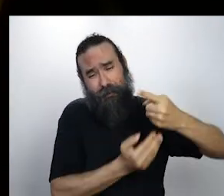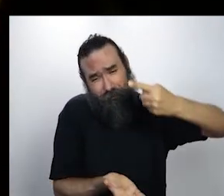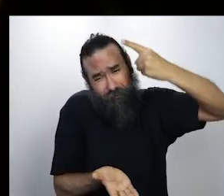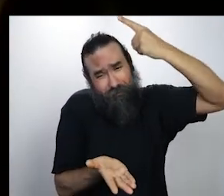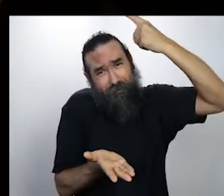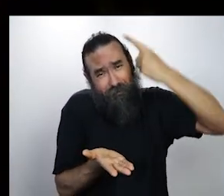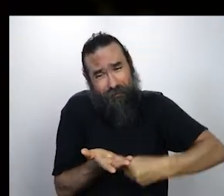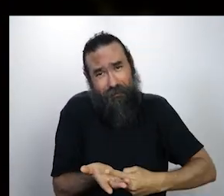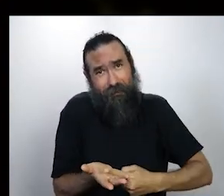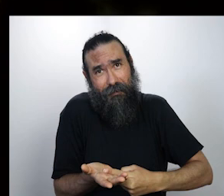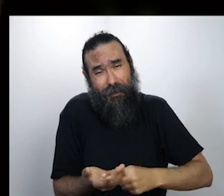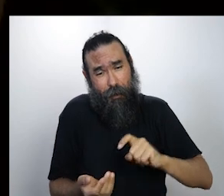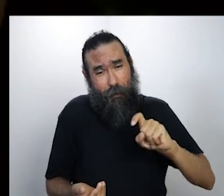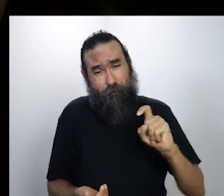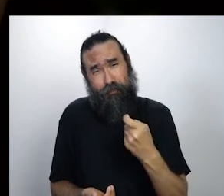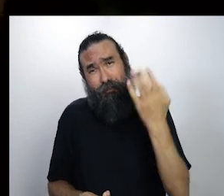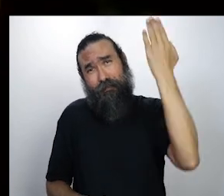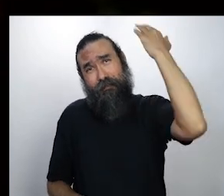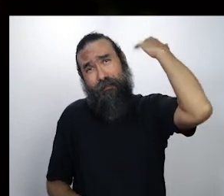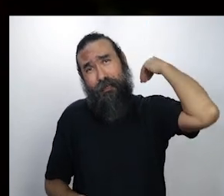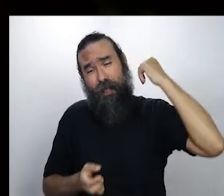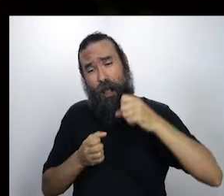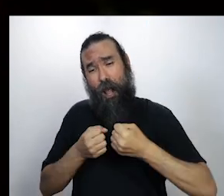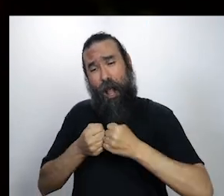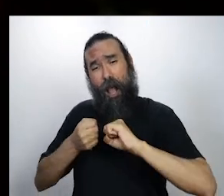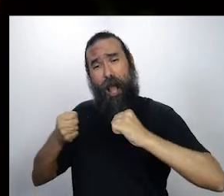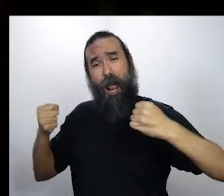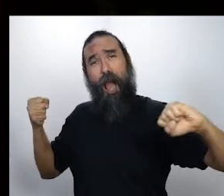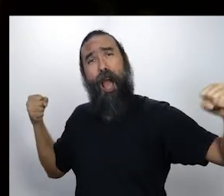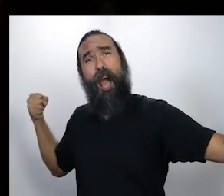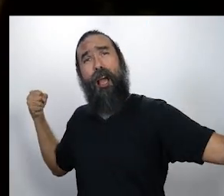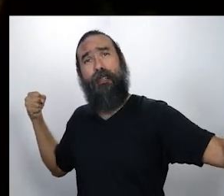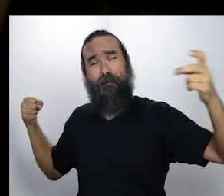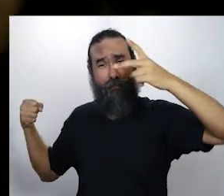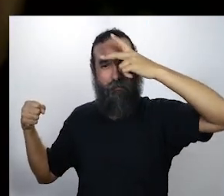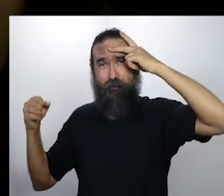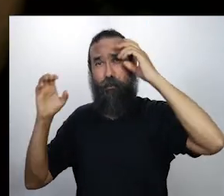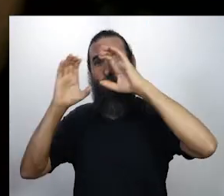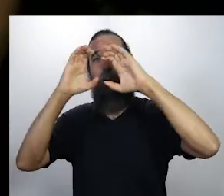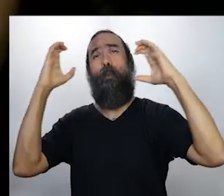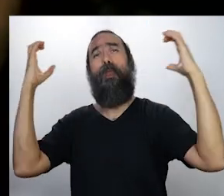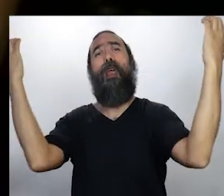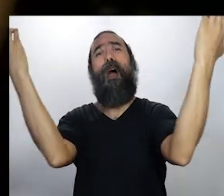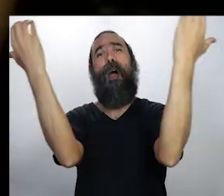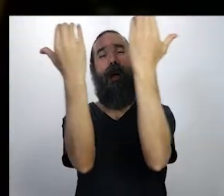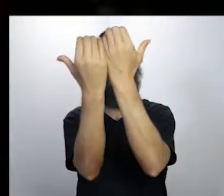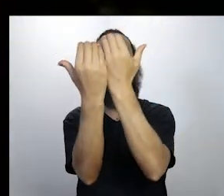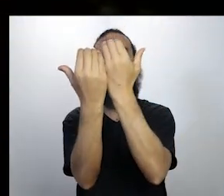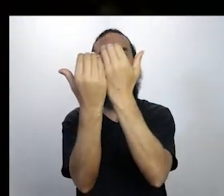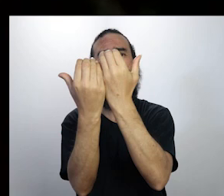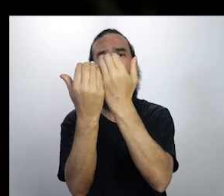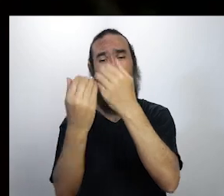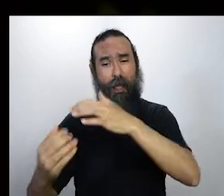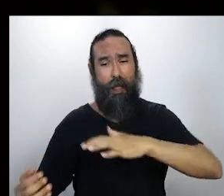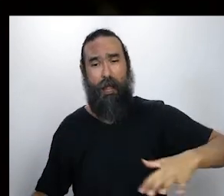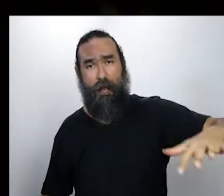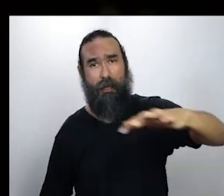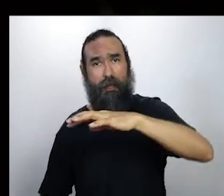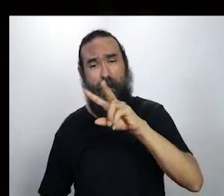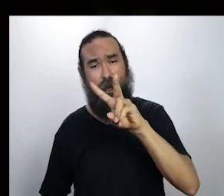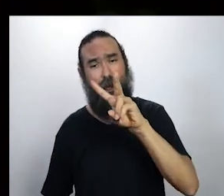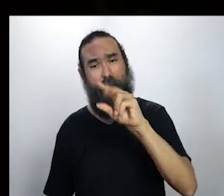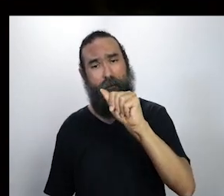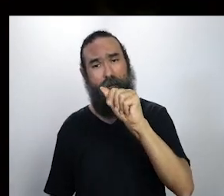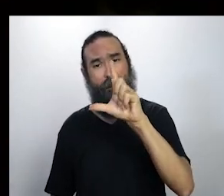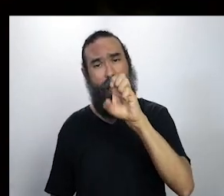Foi uma grande nação, né, do nosso vale do Rio, que hoje não é mais doce. Tem todo